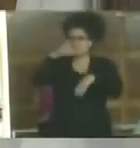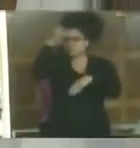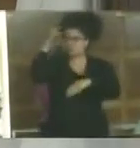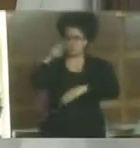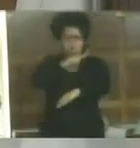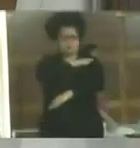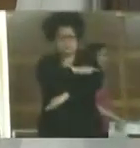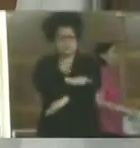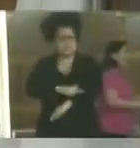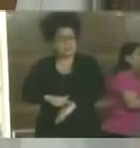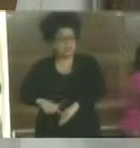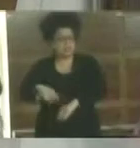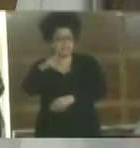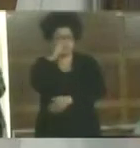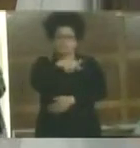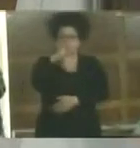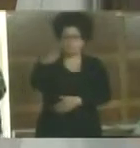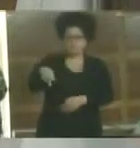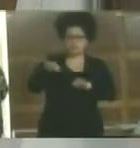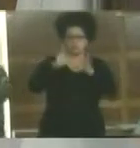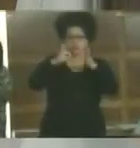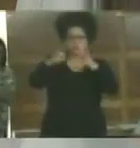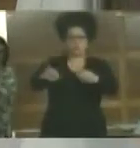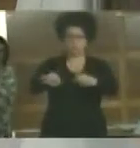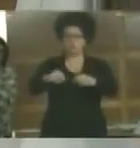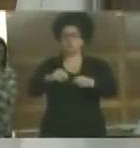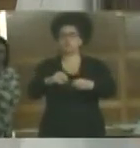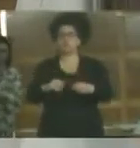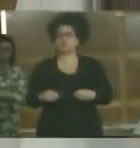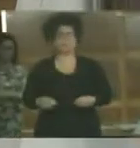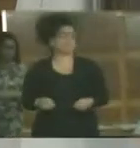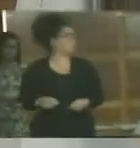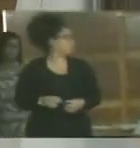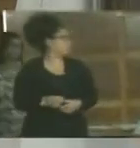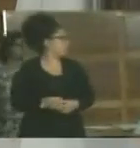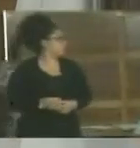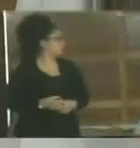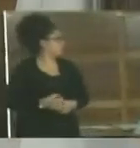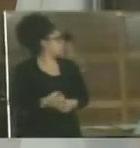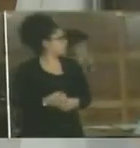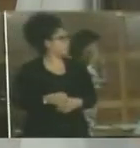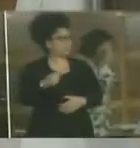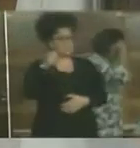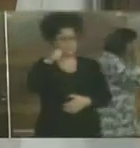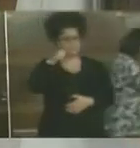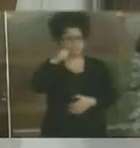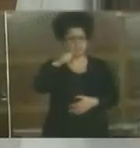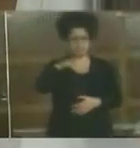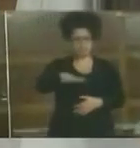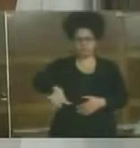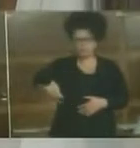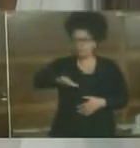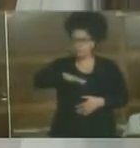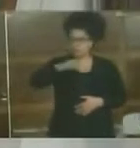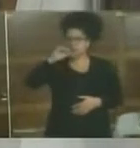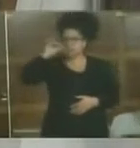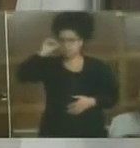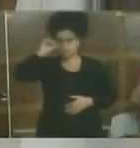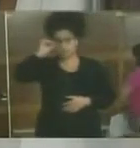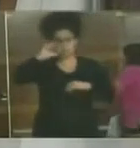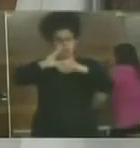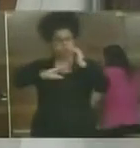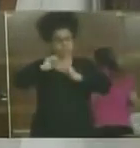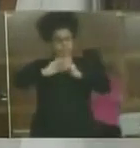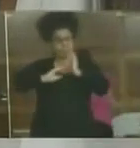Karina, professora, pela Flaviana, pela Márcia, pelas meninas da cozinha. Foi